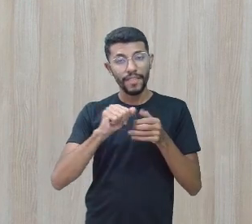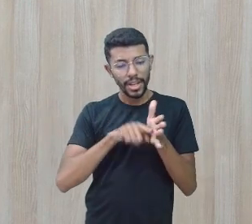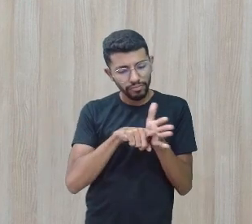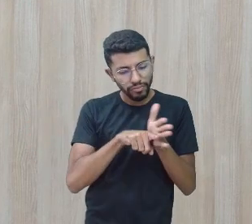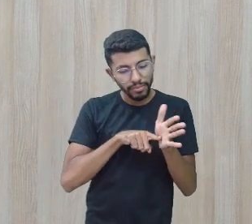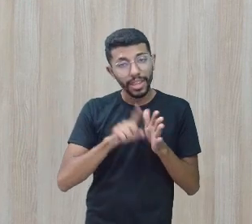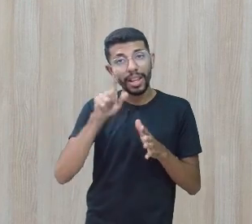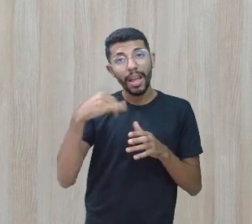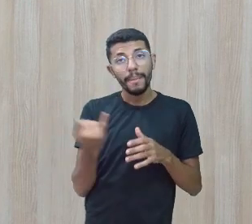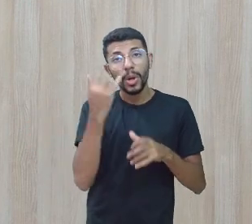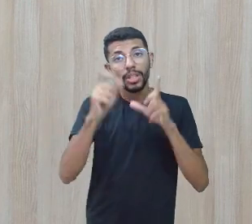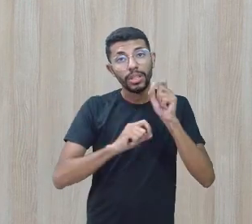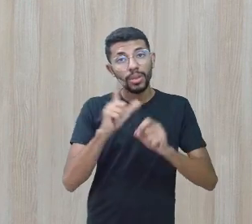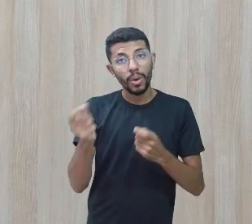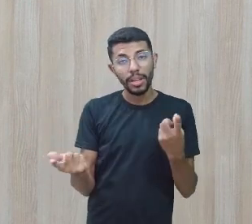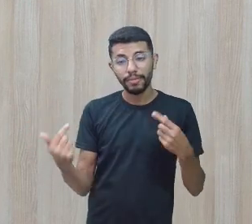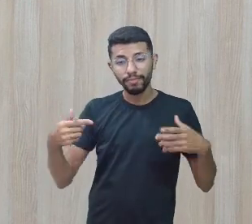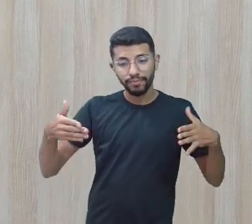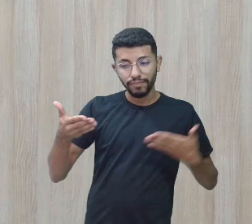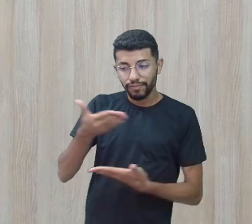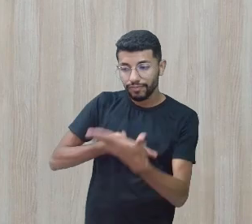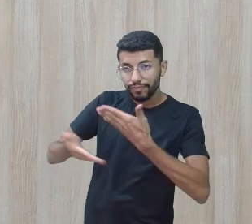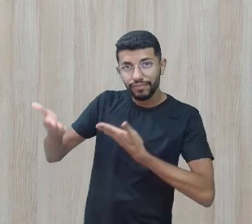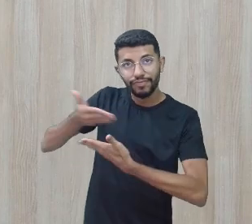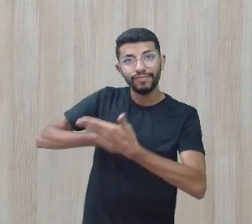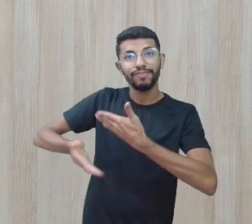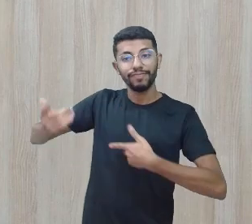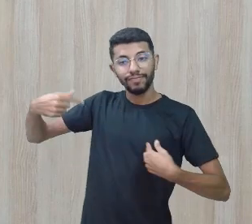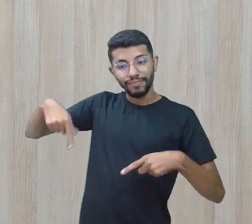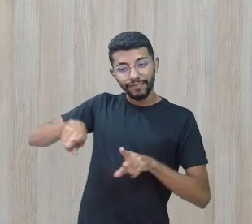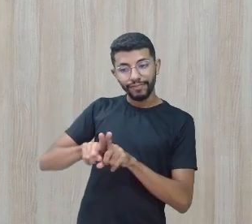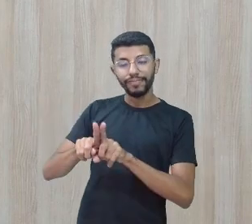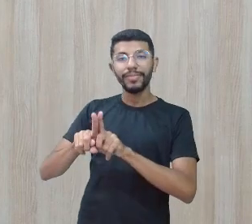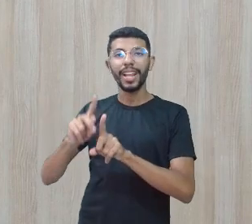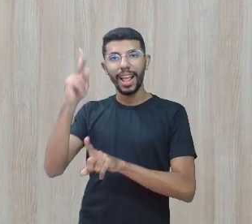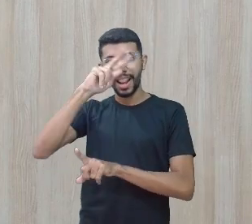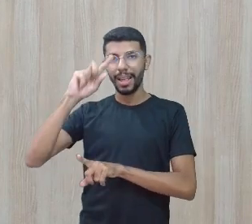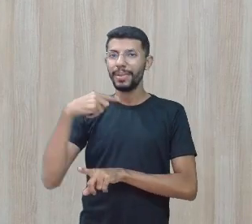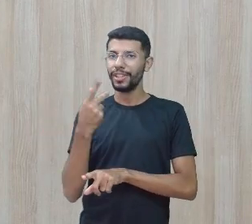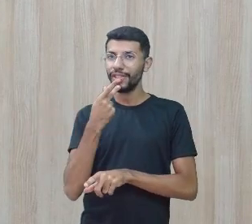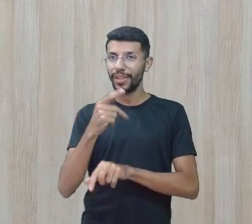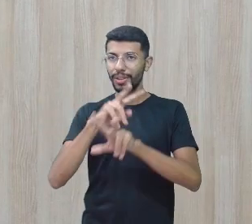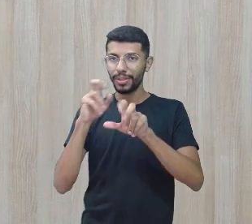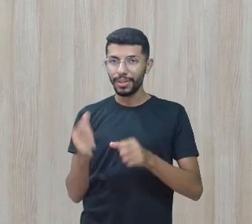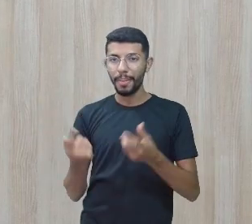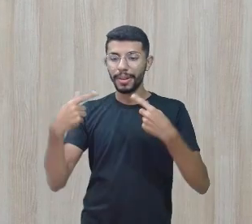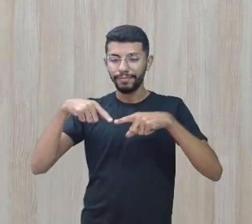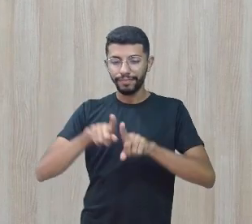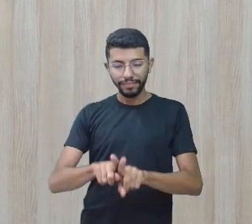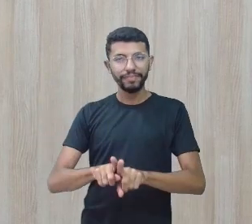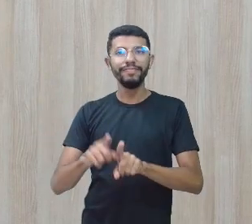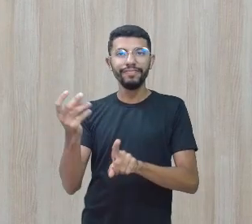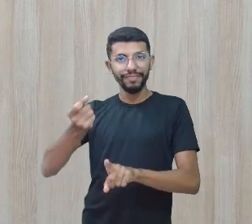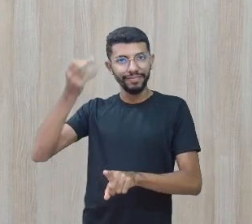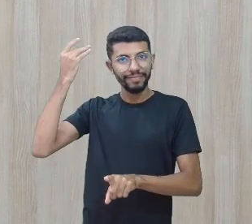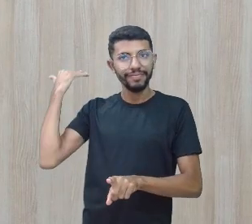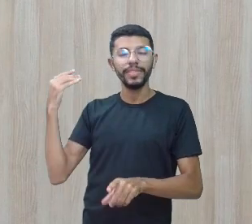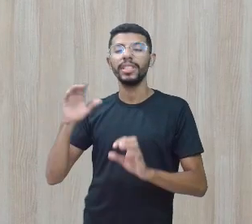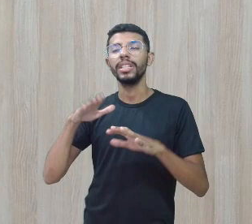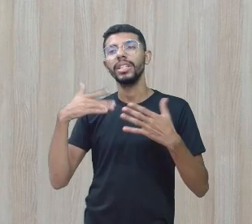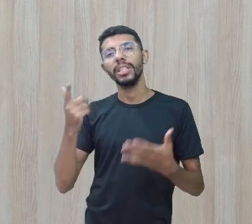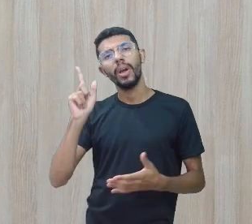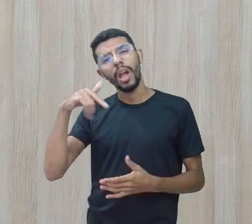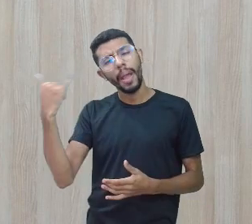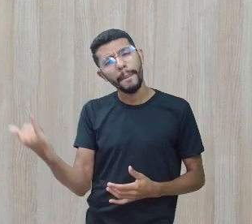é importante essa parceria. Lembra da parceria que a gente falou lá no nosso primeiro momento? Essa parceria é